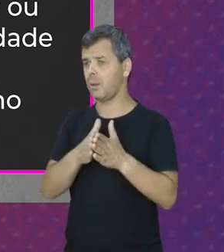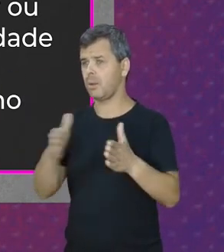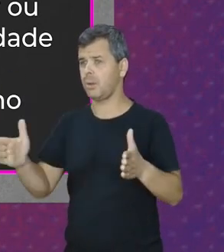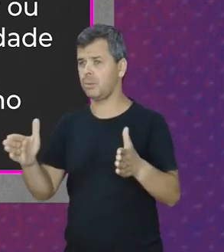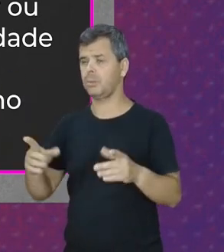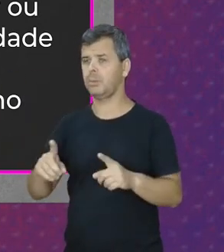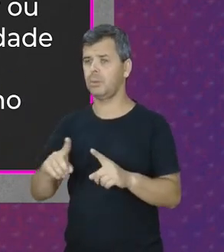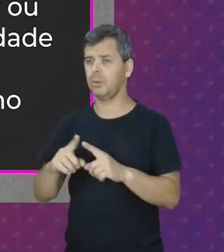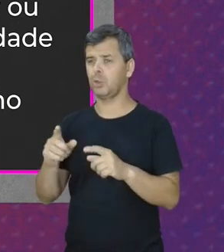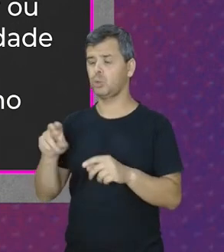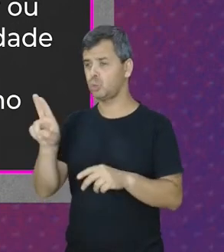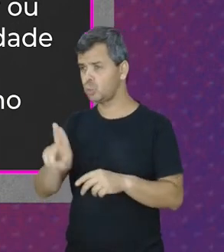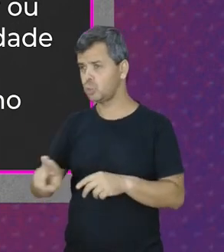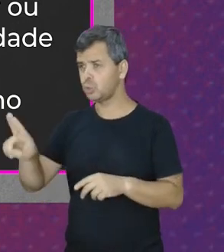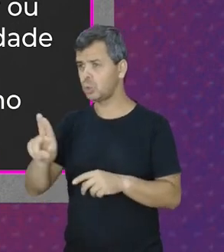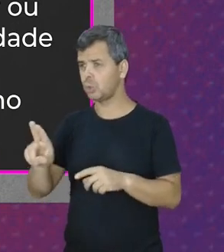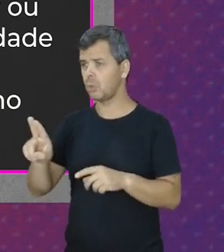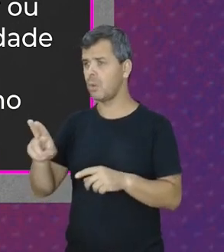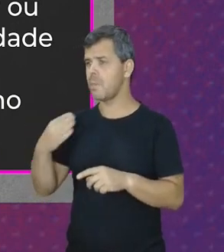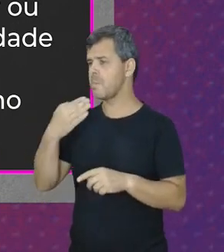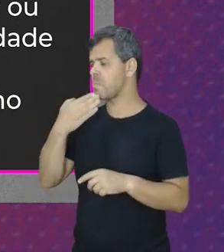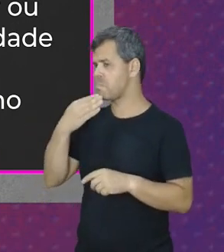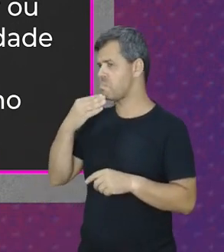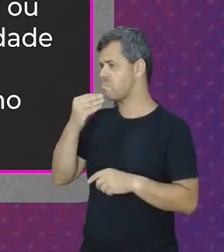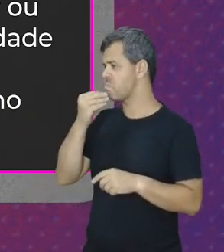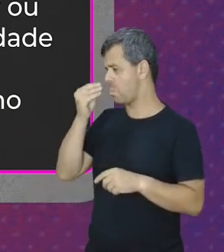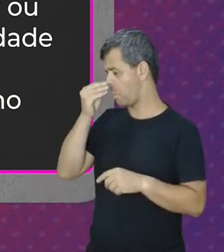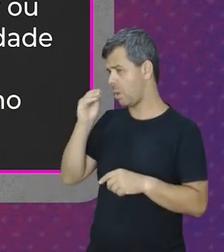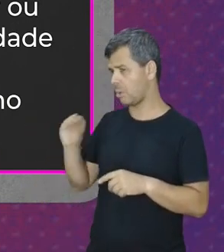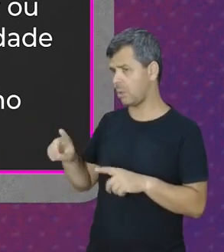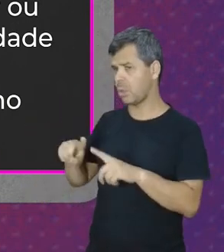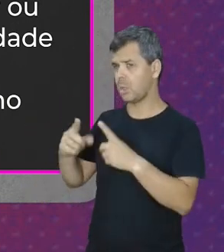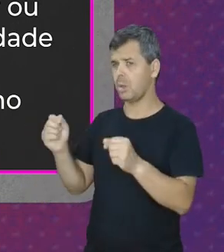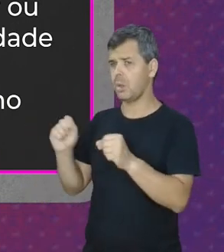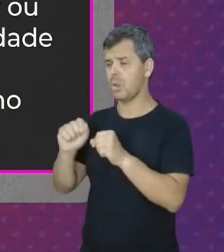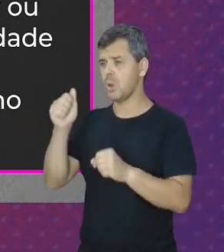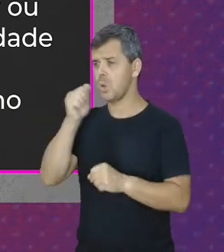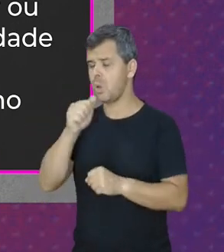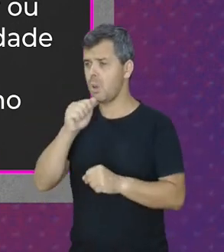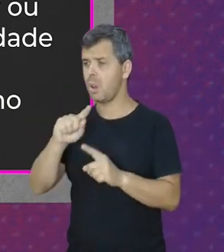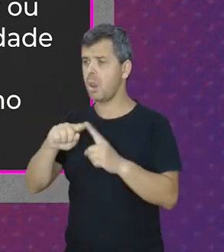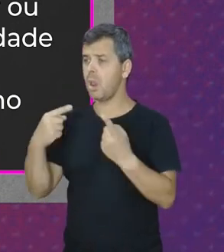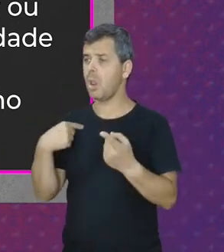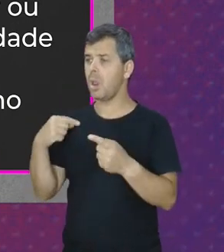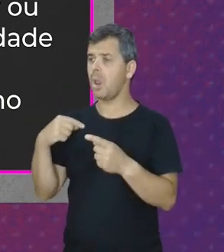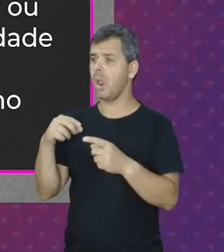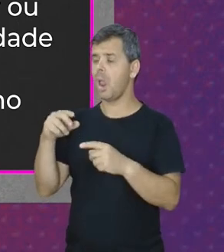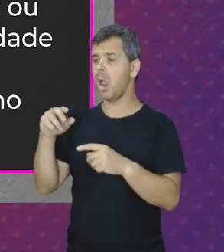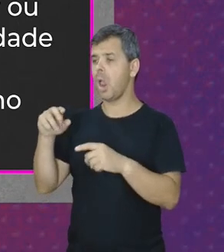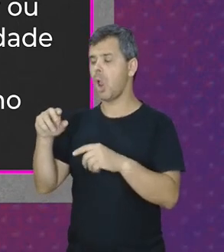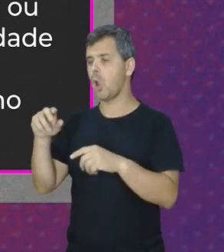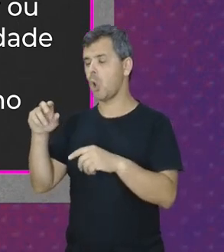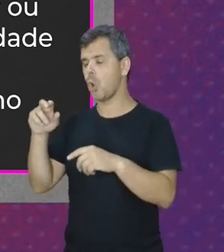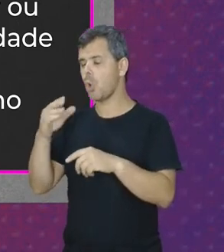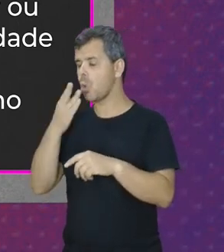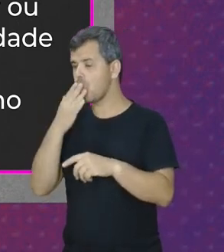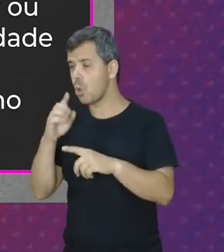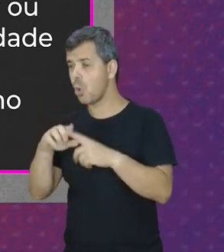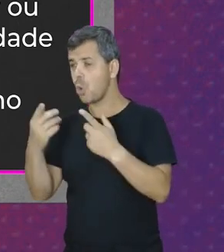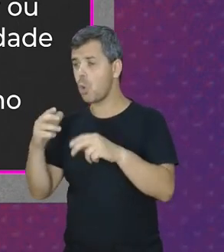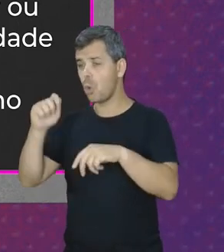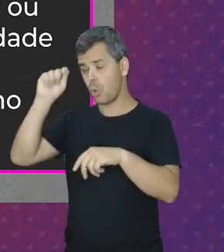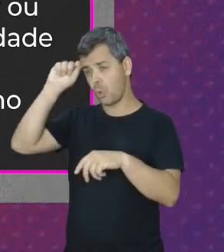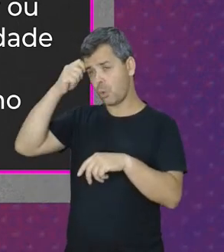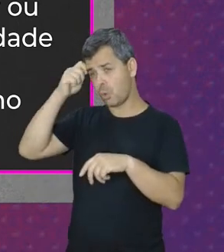eletivo, utilizando-se de menosprezo ou discriminação à condição de mulher ou a sua cor, raça e etnia, com a